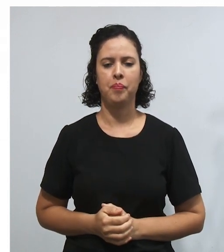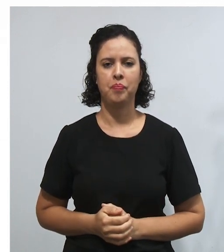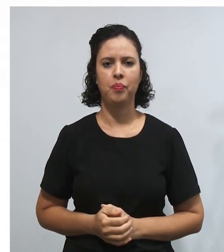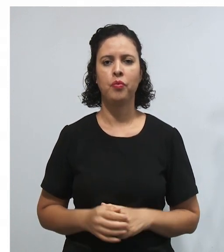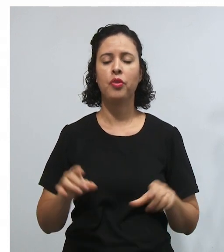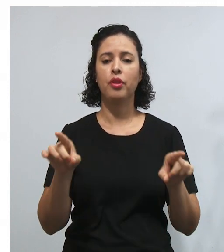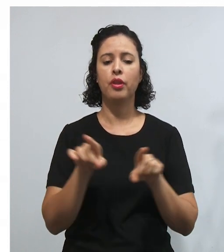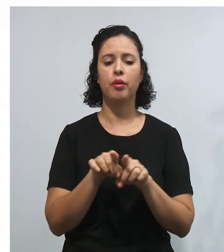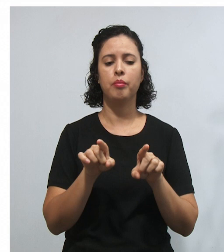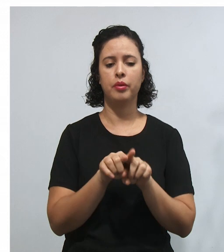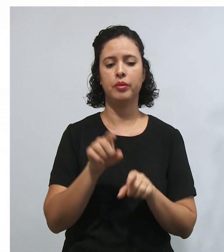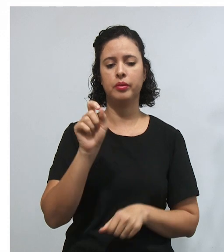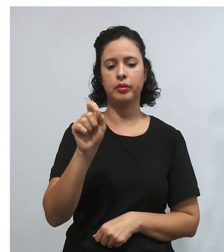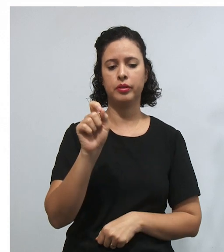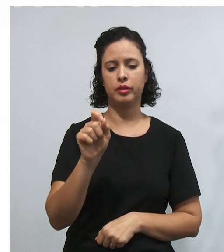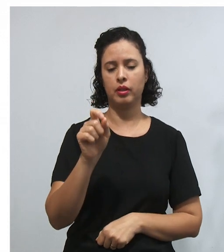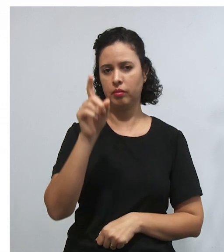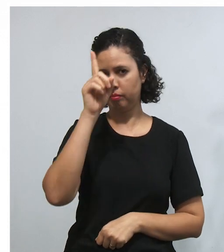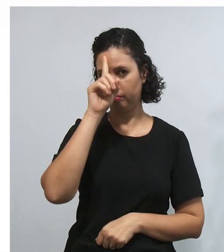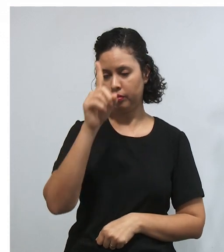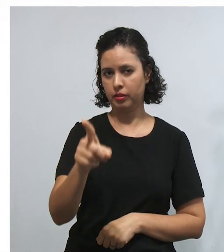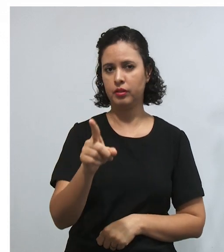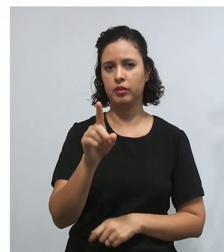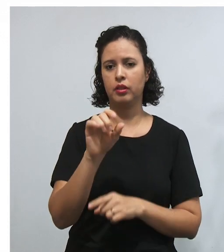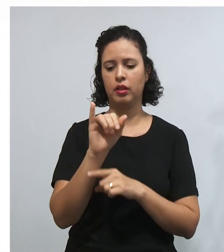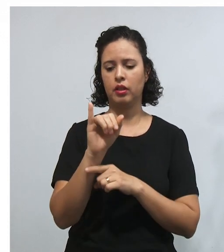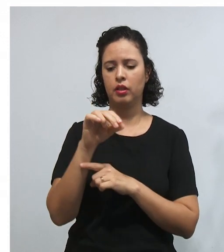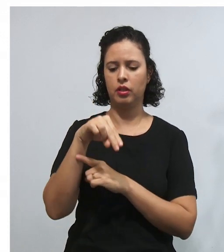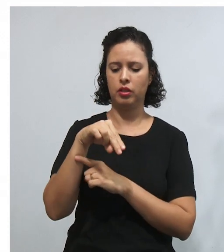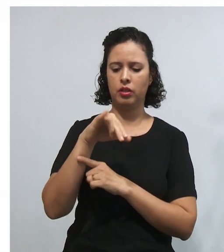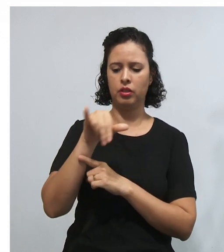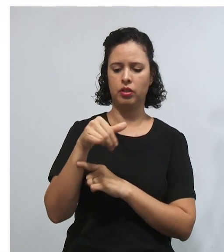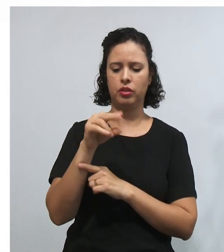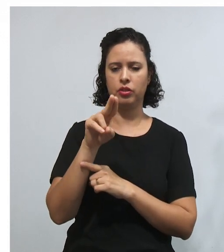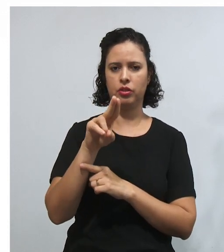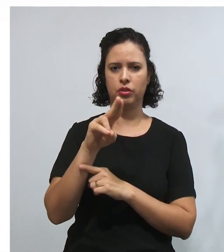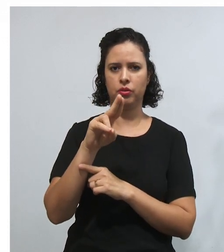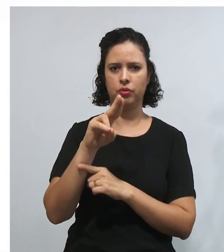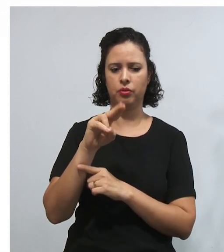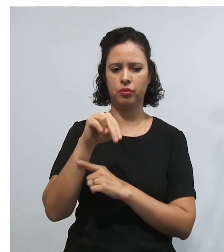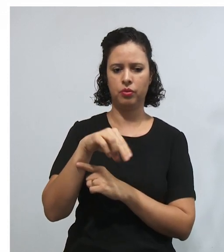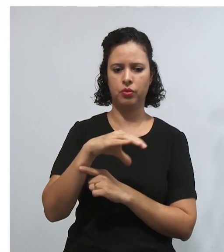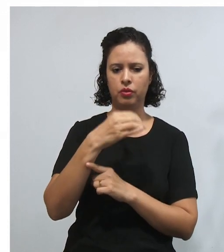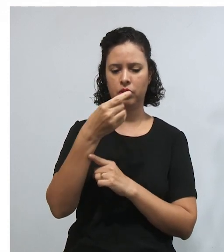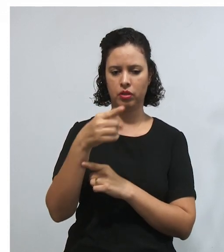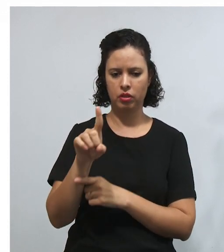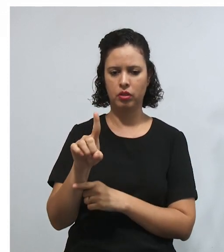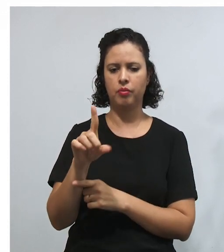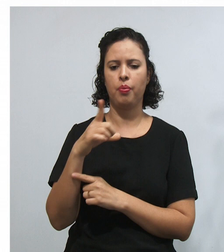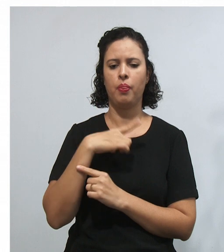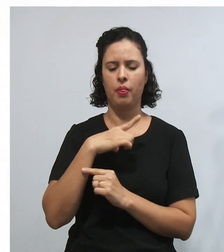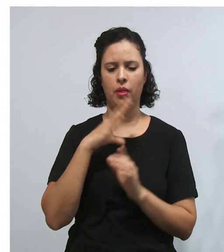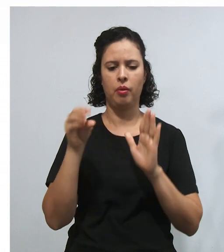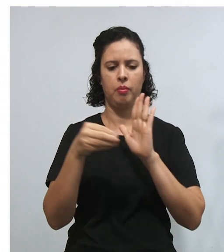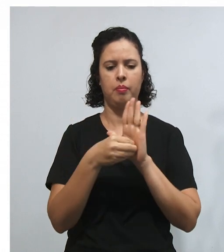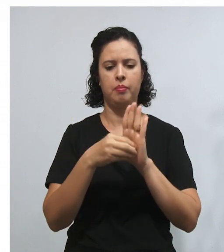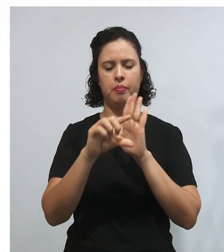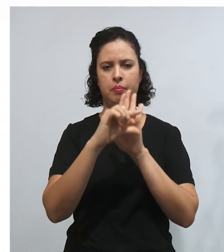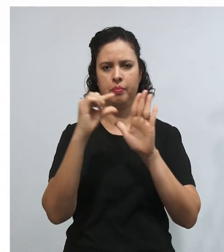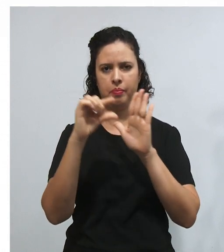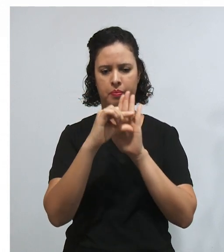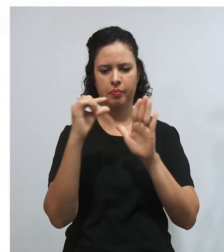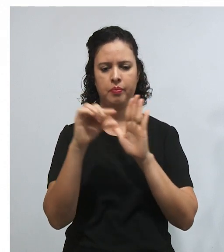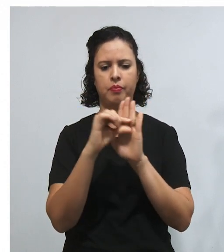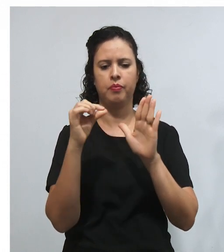também instrumento aqui, ó, o mandado de injunção, que é um remédio constitucional, que é lá no nosso artigo 5º,